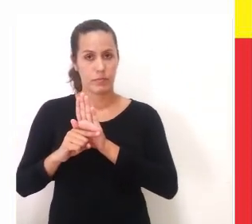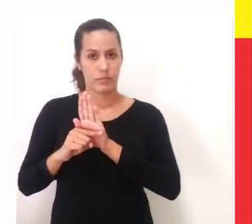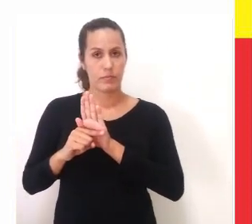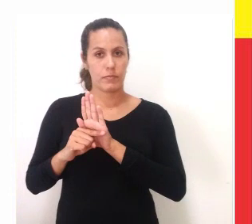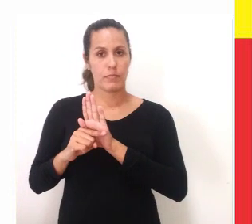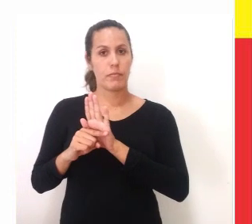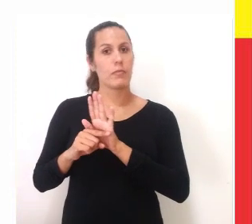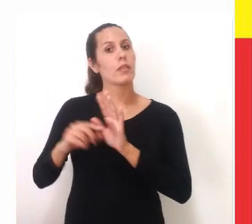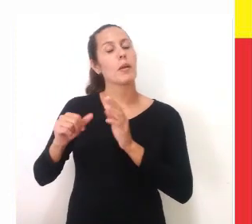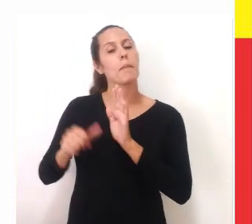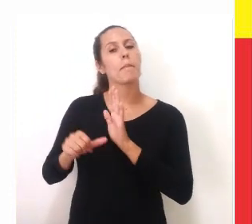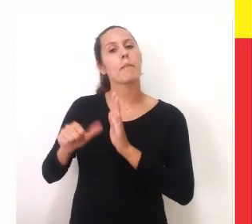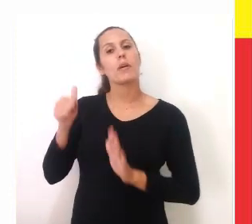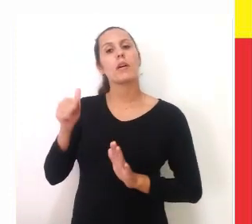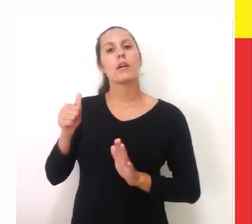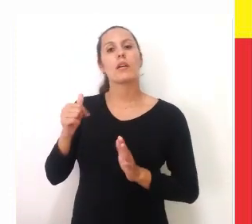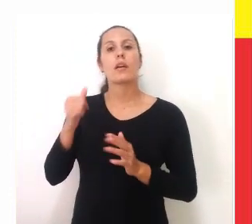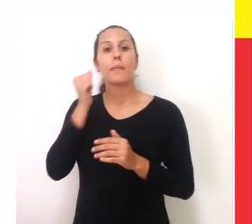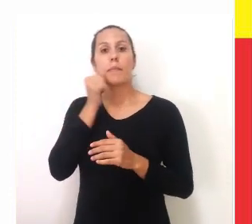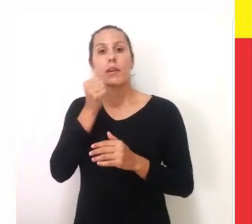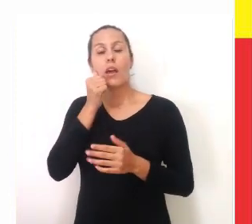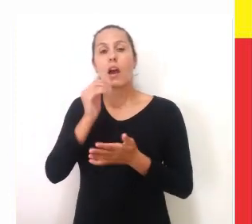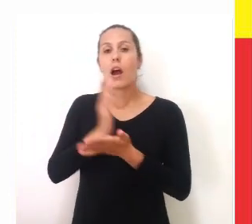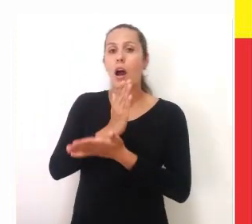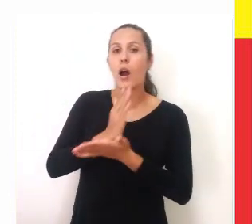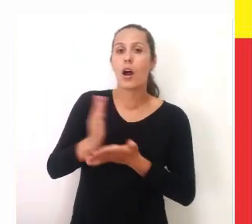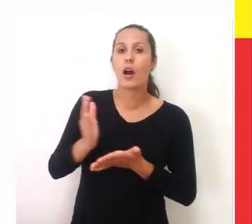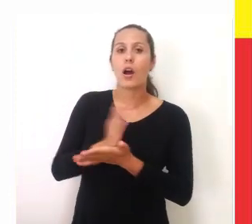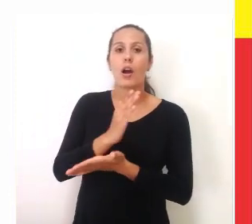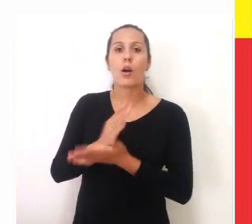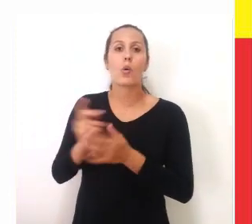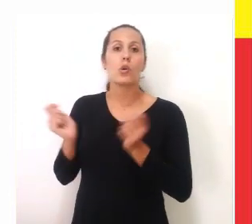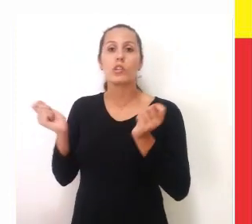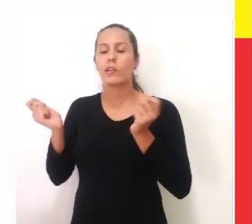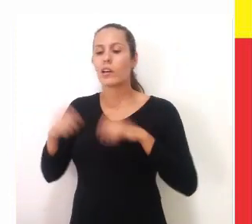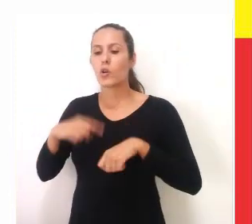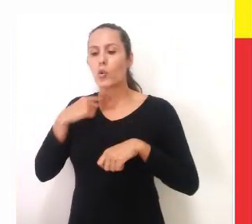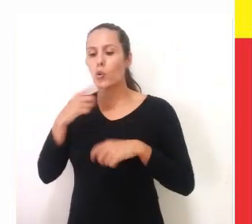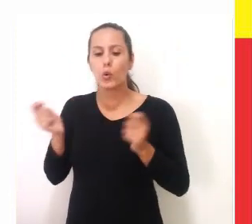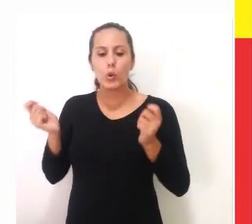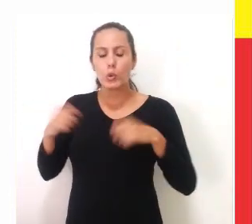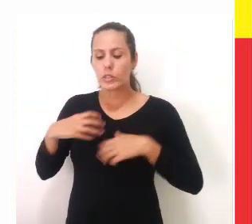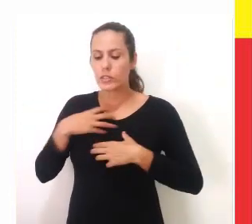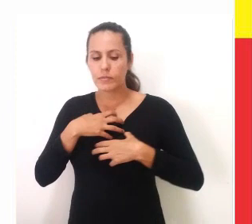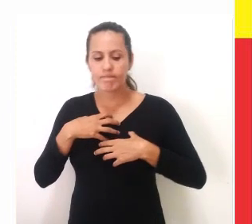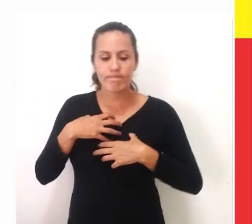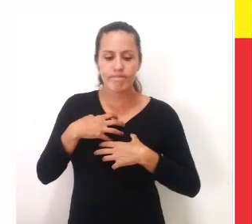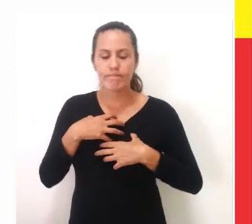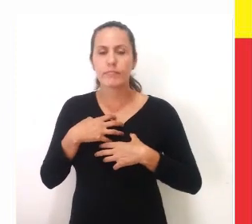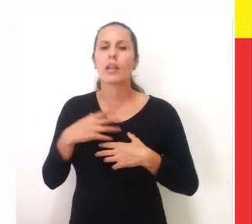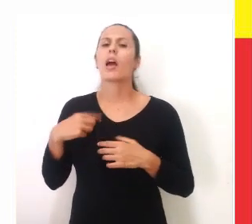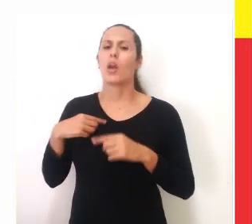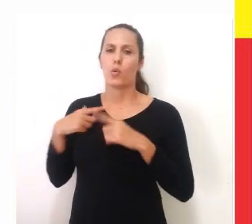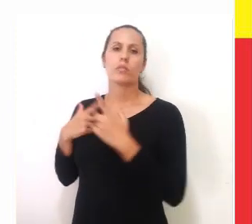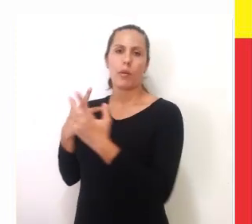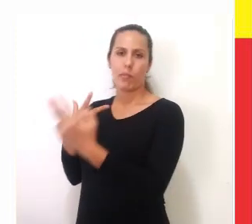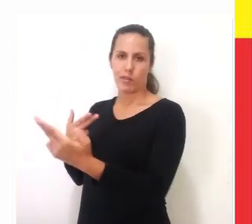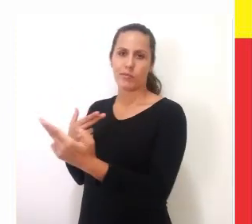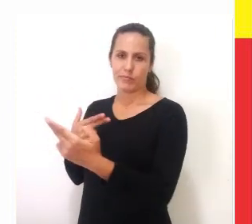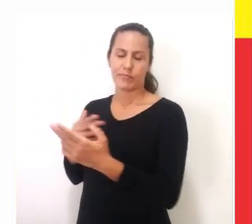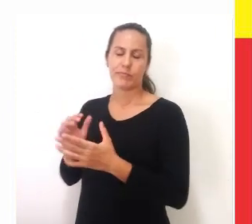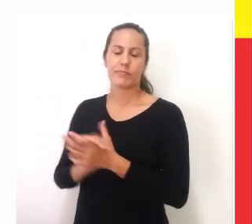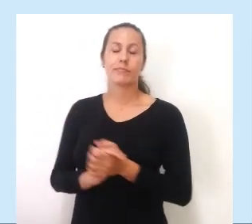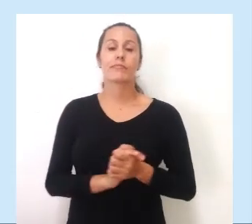Desvantagem, acabei de falar, o receio de que algumas garotas, algumas mulheres não vão saber aplicar. Eu também tenho